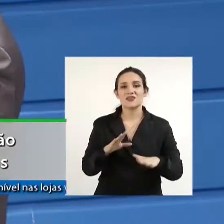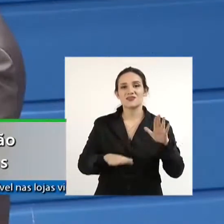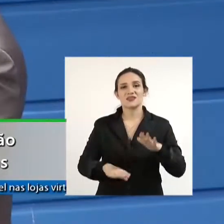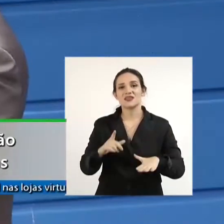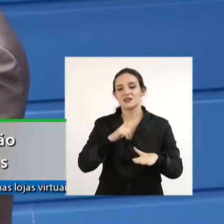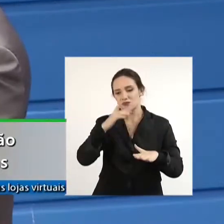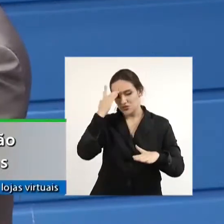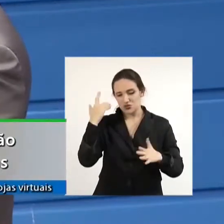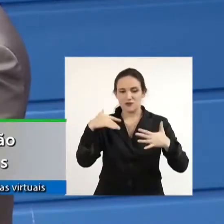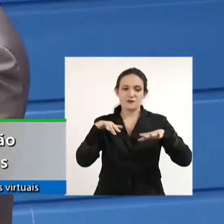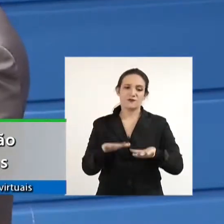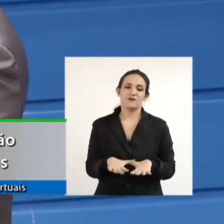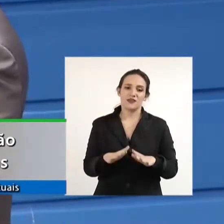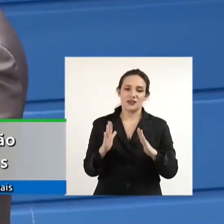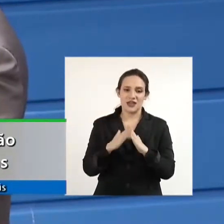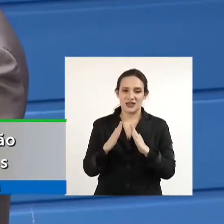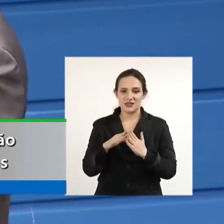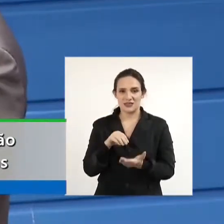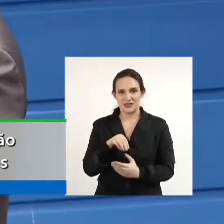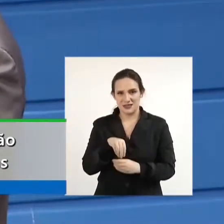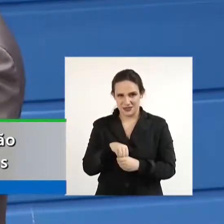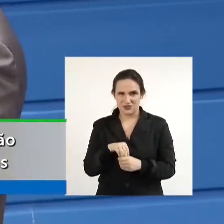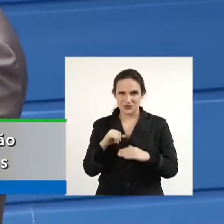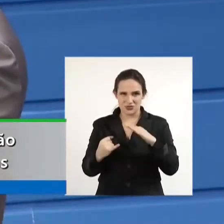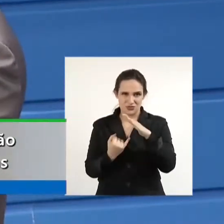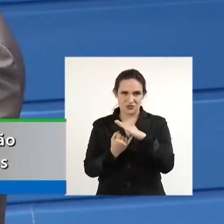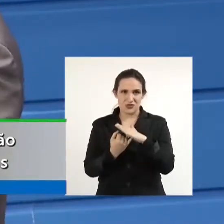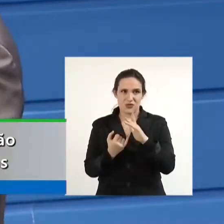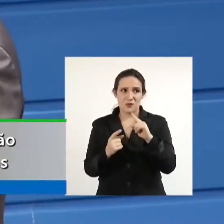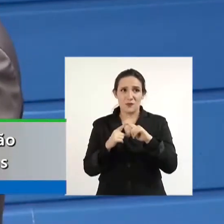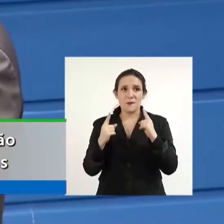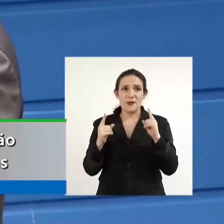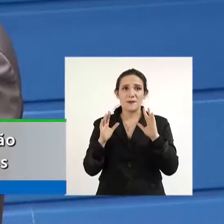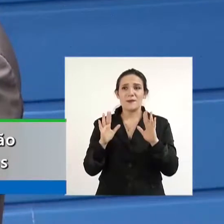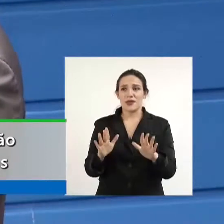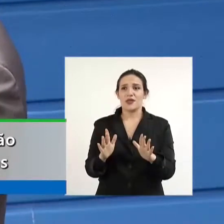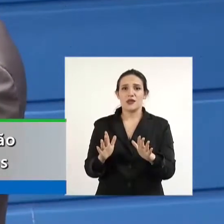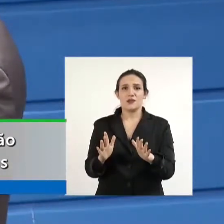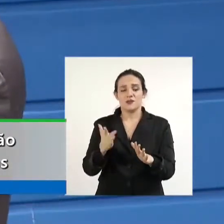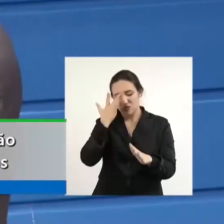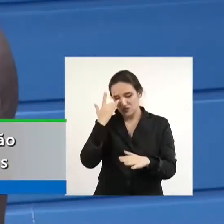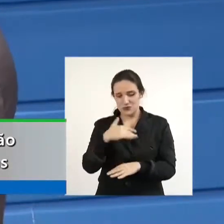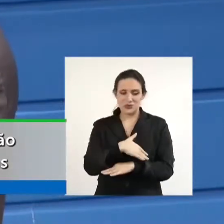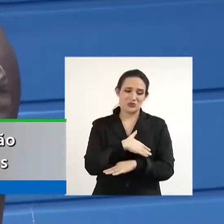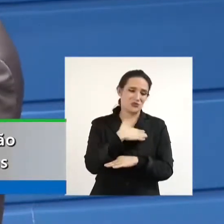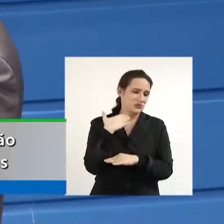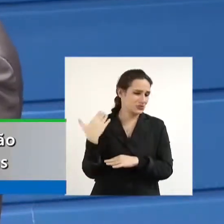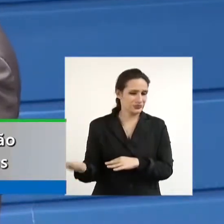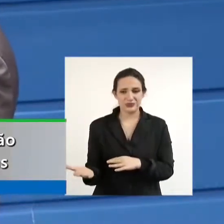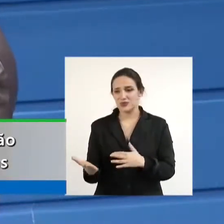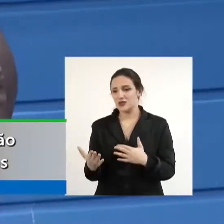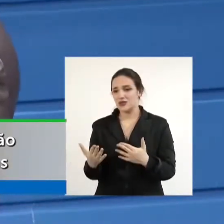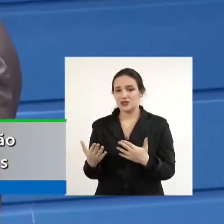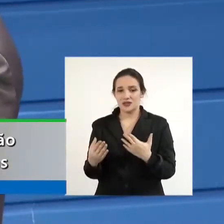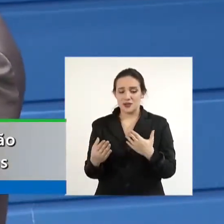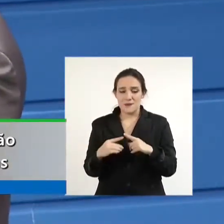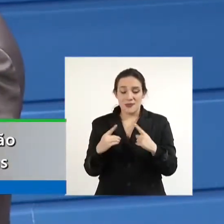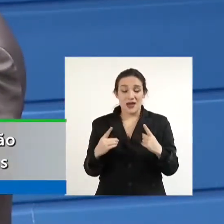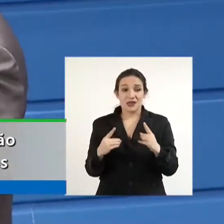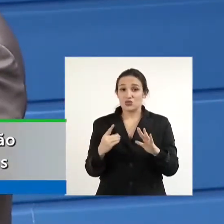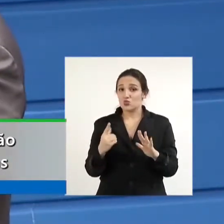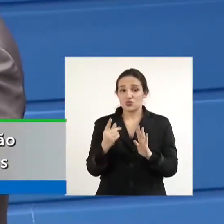sendo observadas, e que é dificuldade. Porém, o orçamento é 1%, enquanto que a saúde, que anda para e passo, tem um